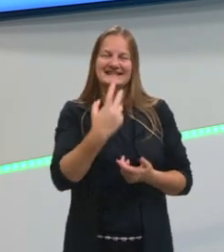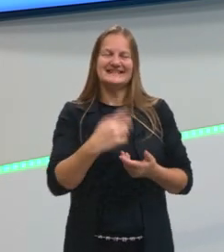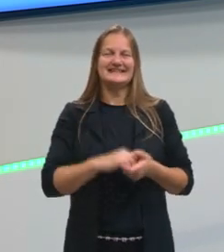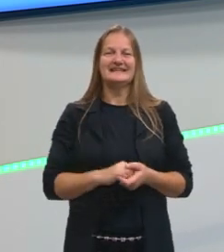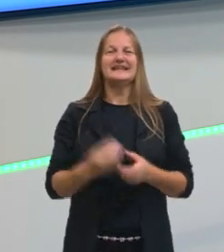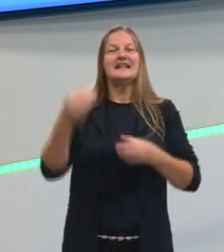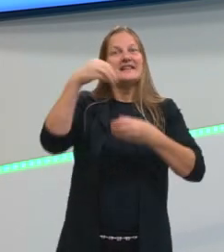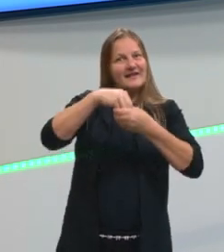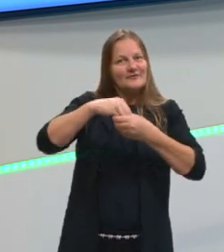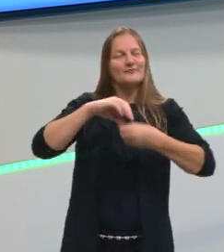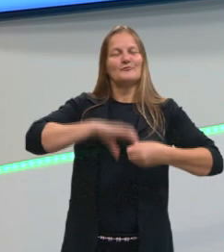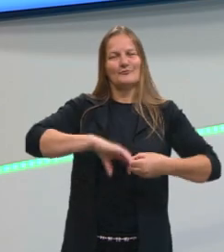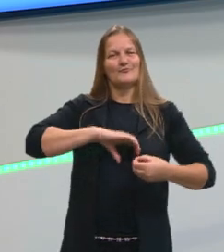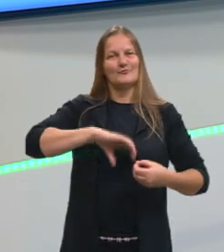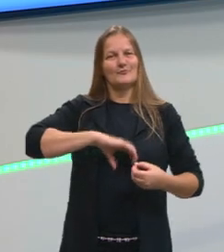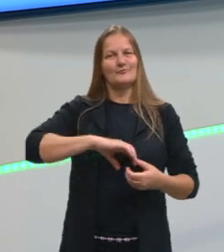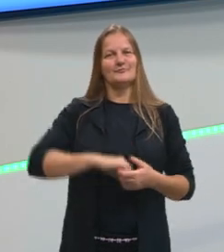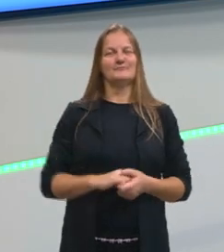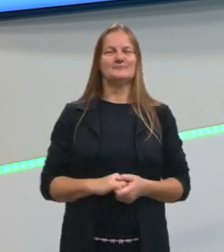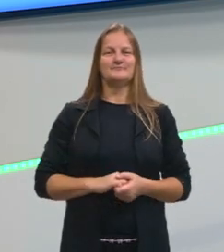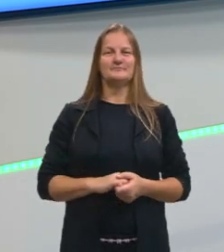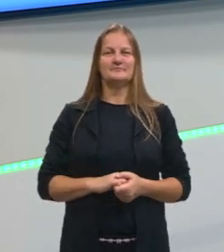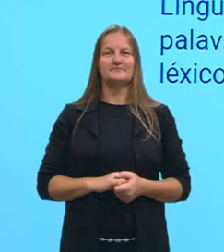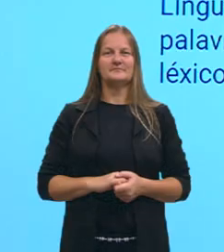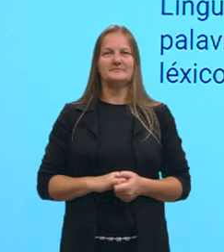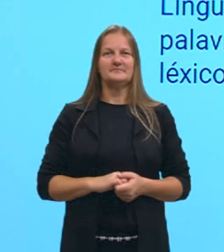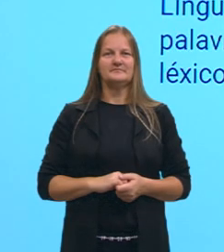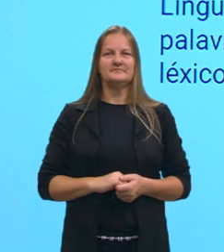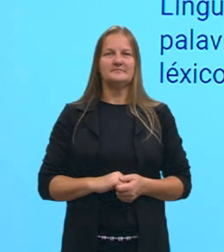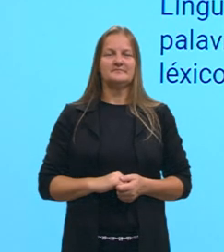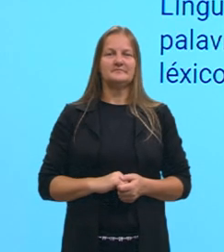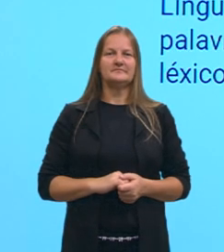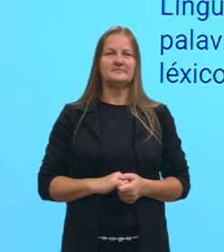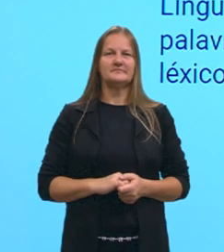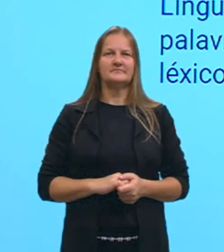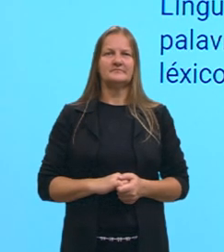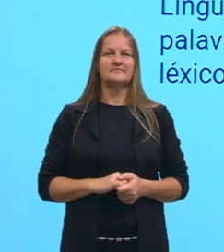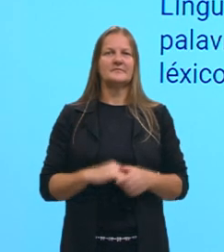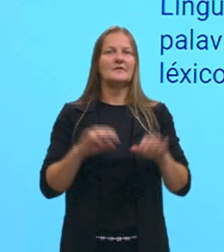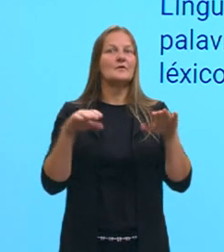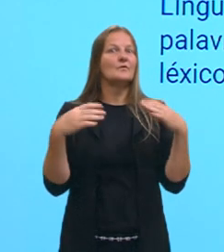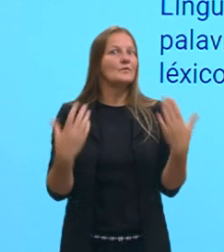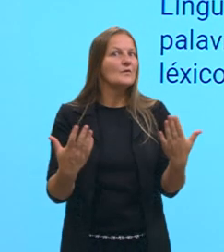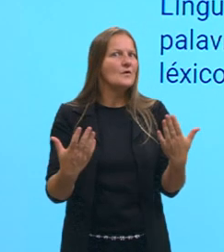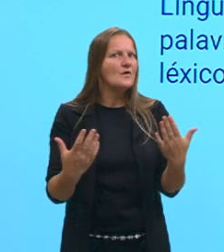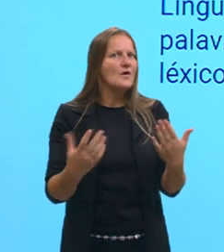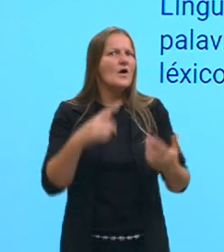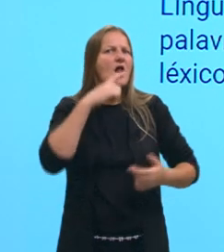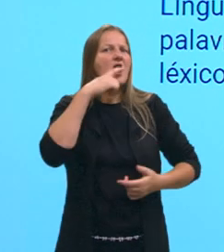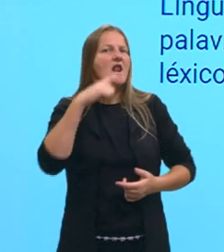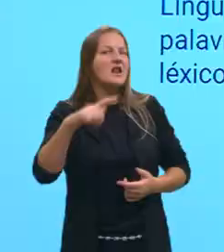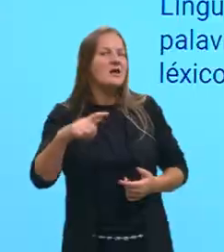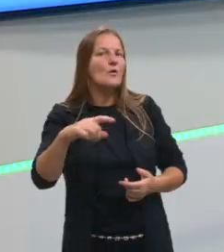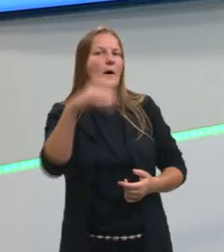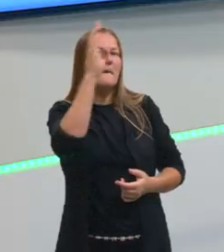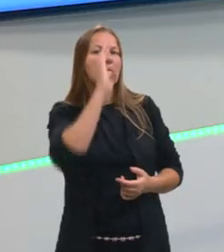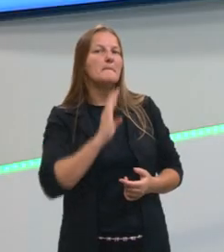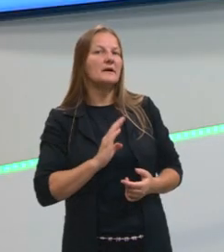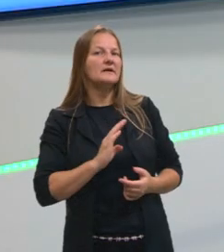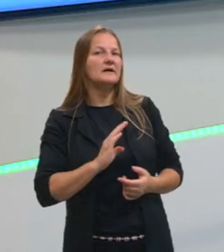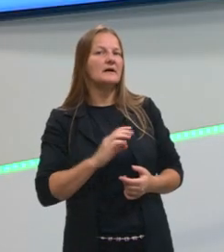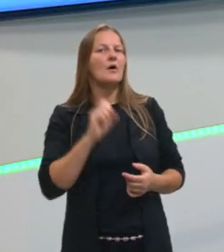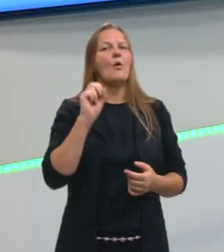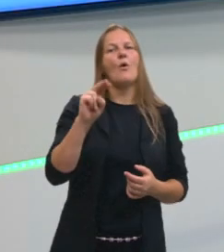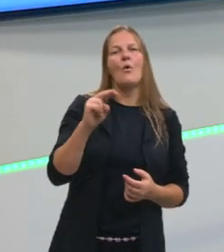língua brasileira da língua portuguesa Opa nós falamos língua brasileira ou língua